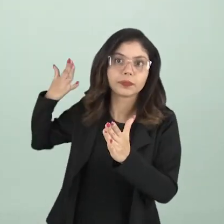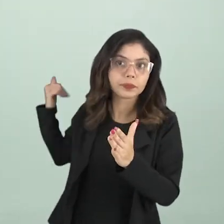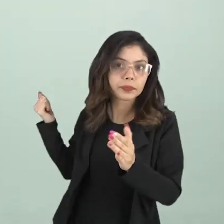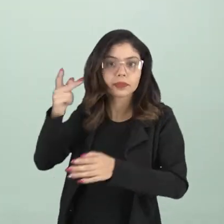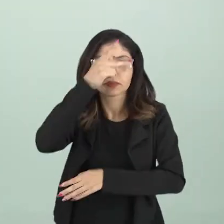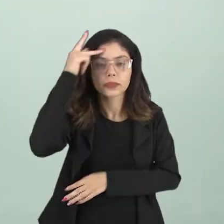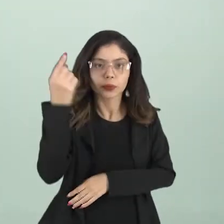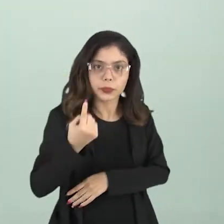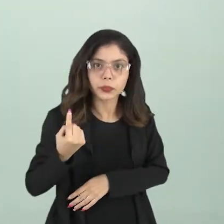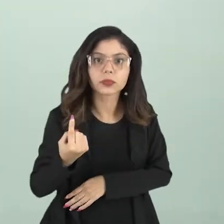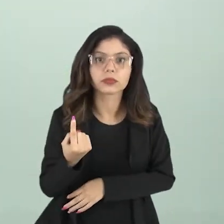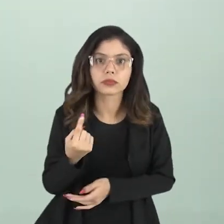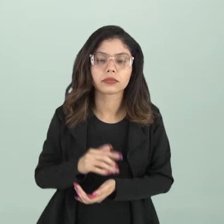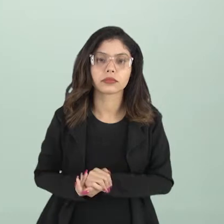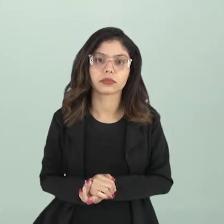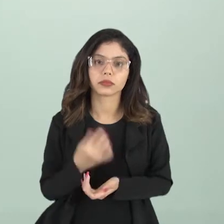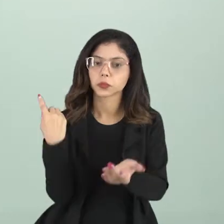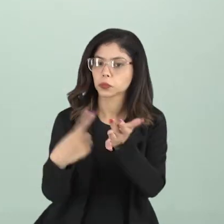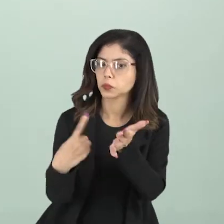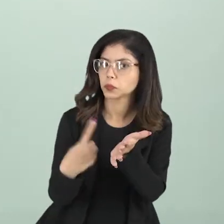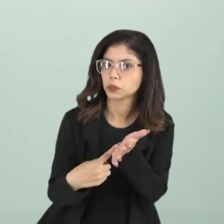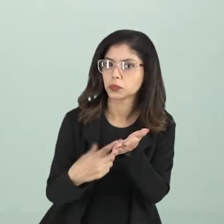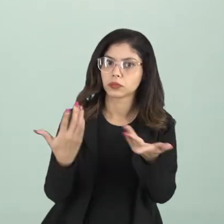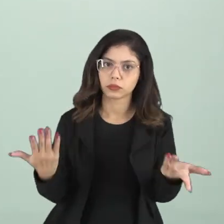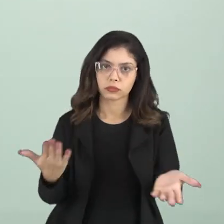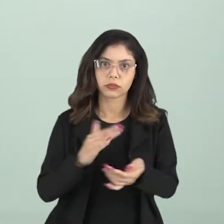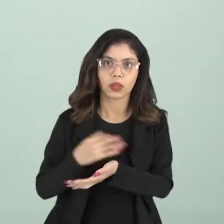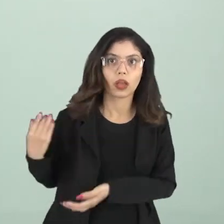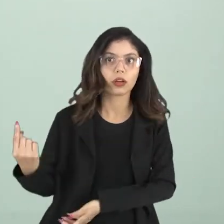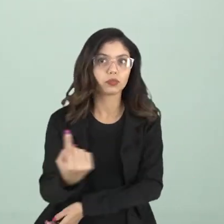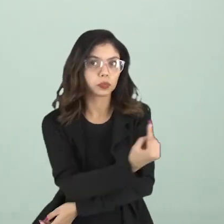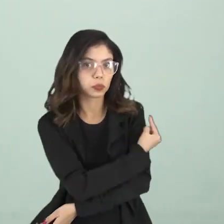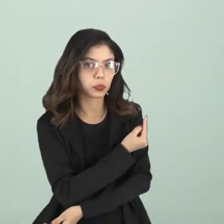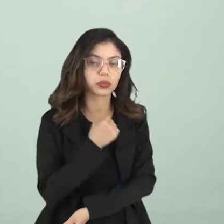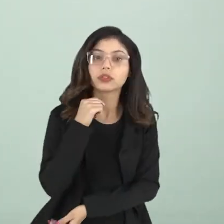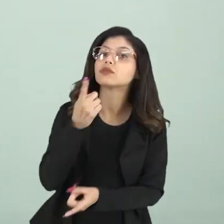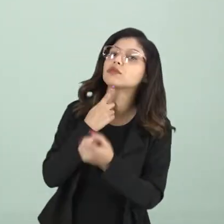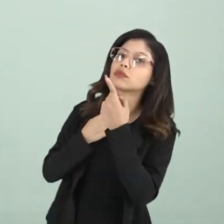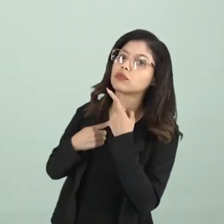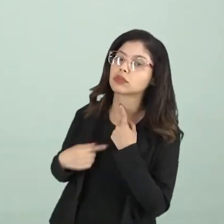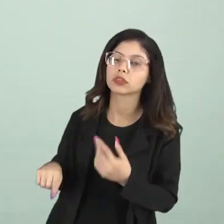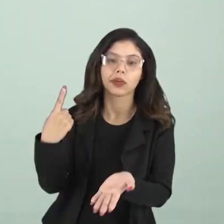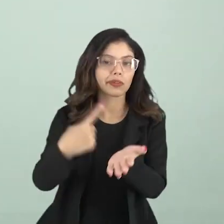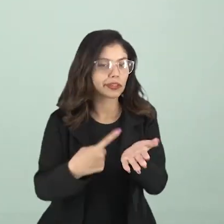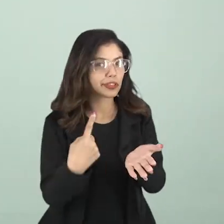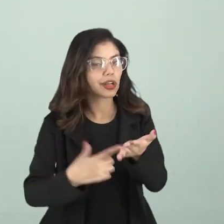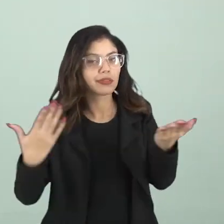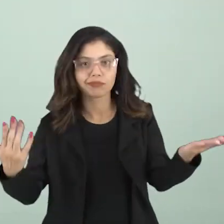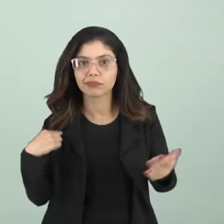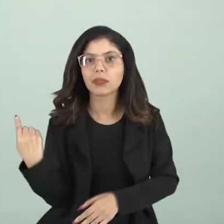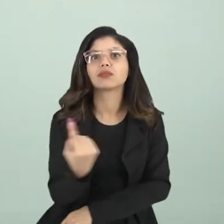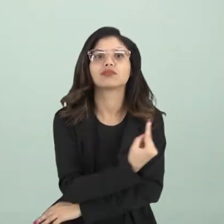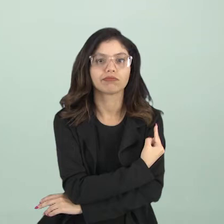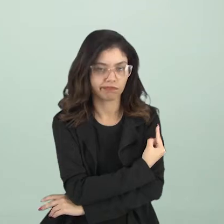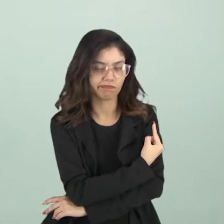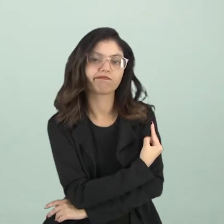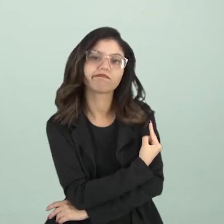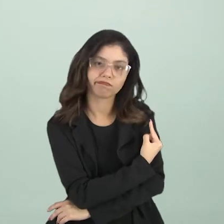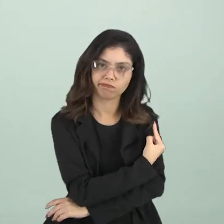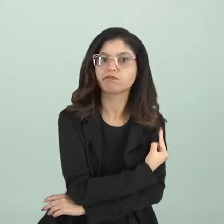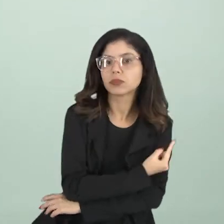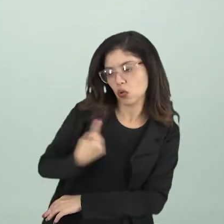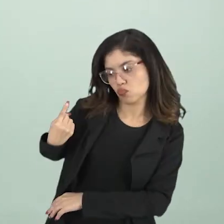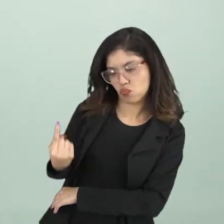aos indivíduos, que não estão condicionados à nossa vontade, que não estão condicionados à